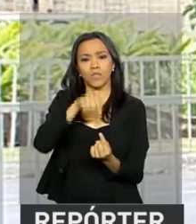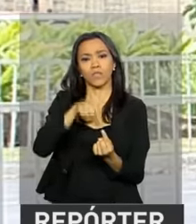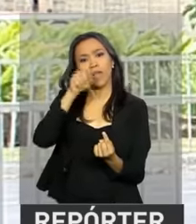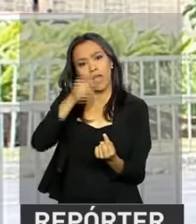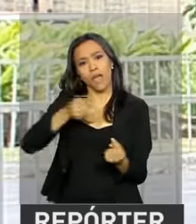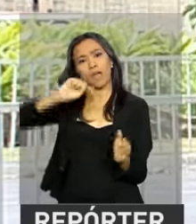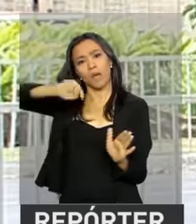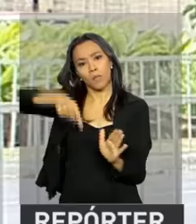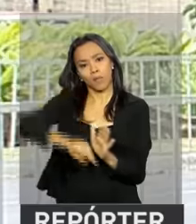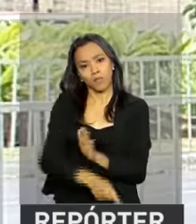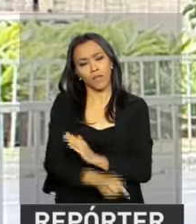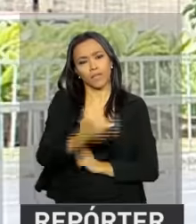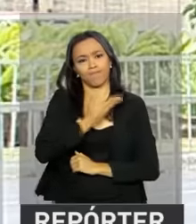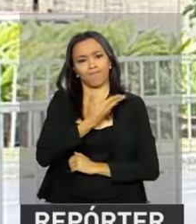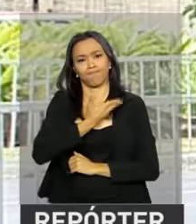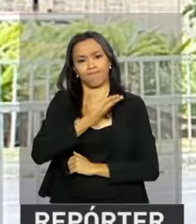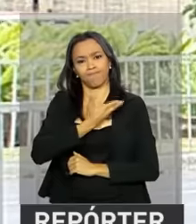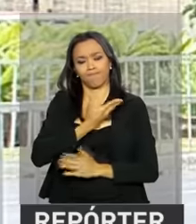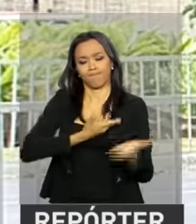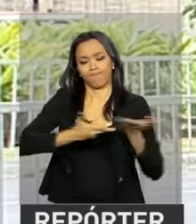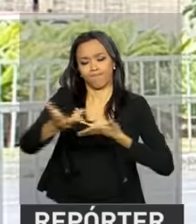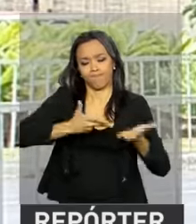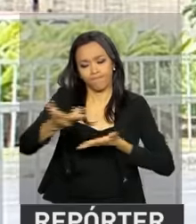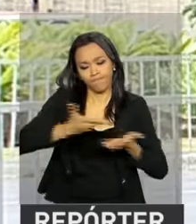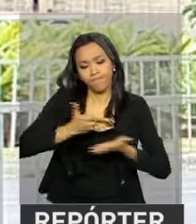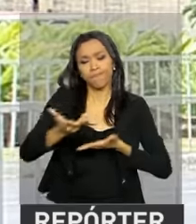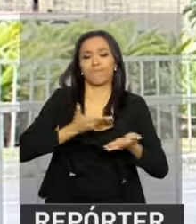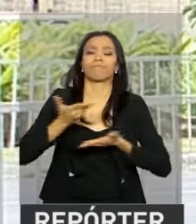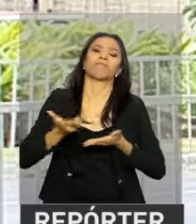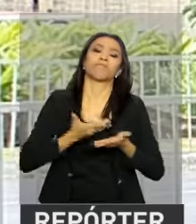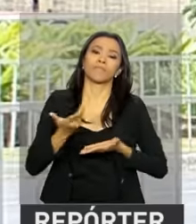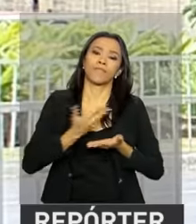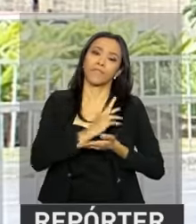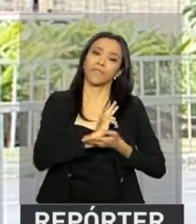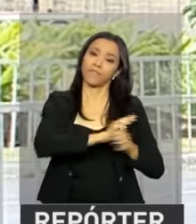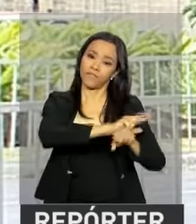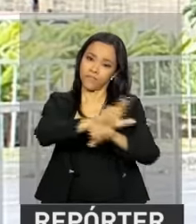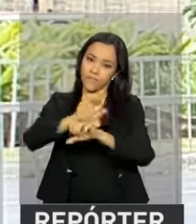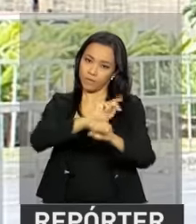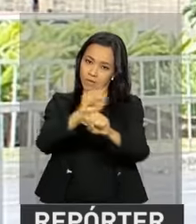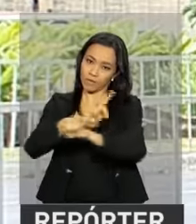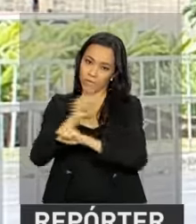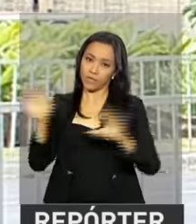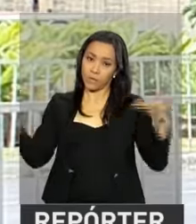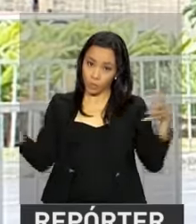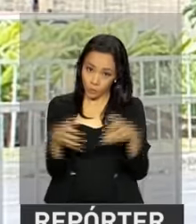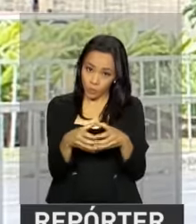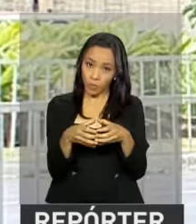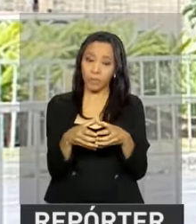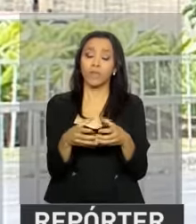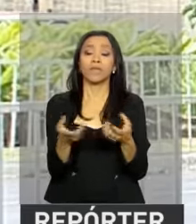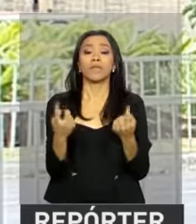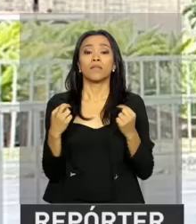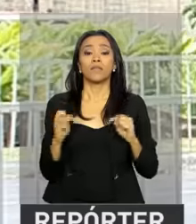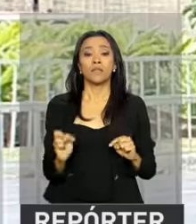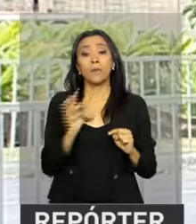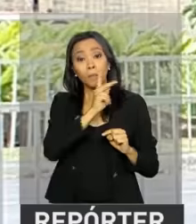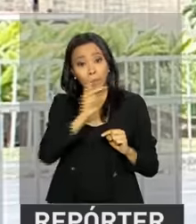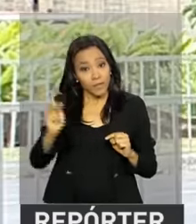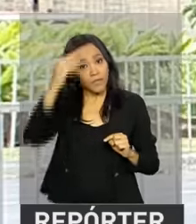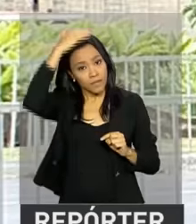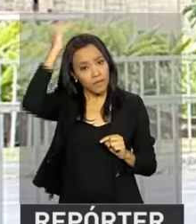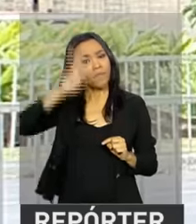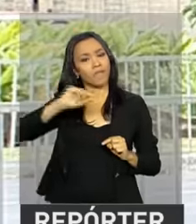aprofundar a amizade mútua e a cooperação entre os países membros e o presidente Michel Temer vai